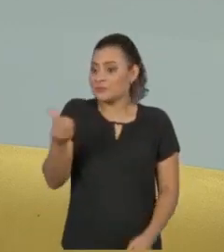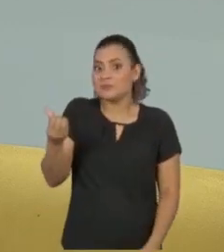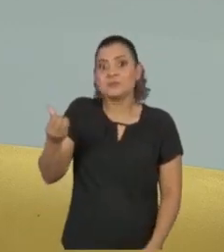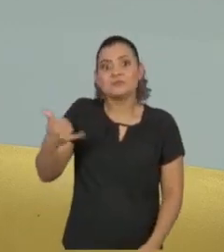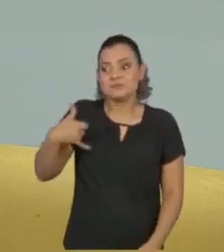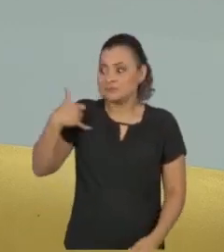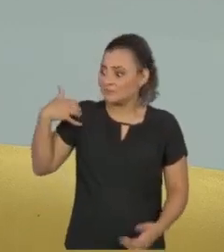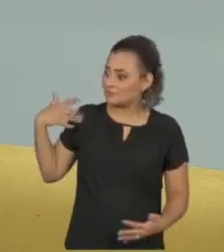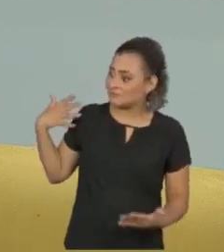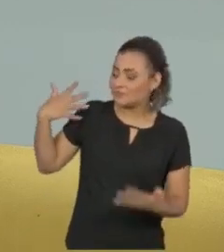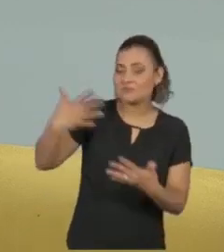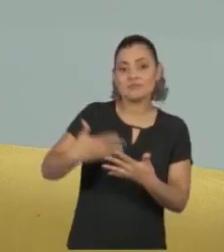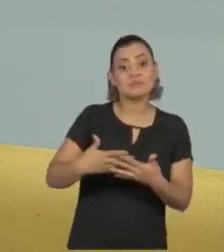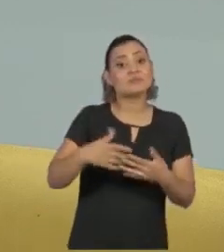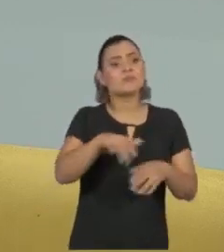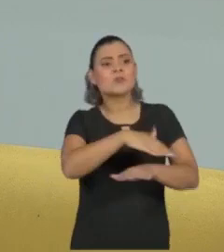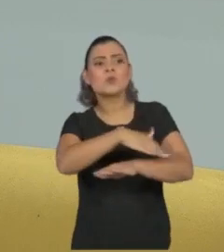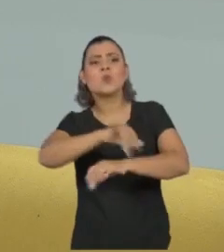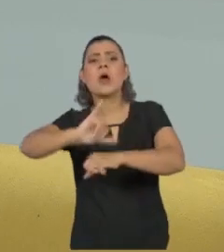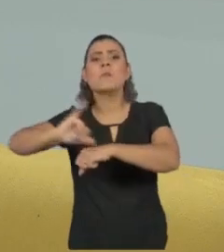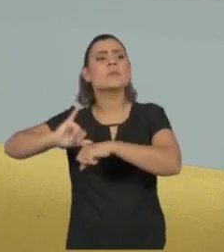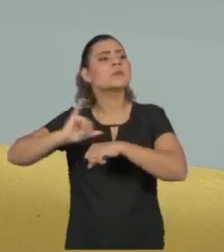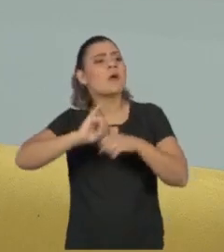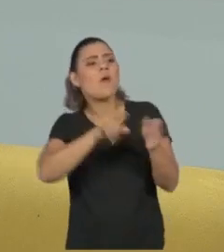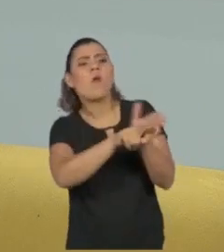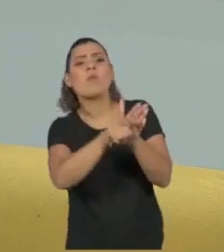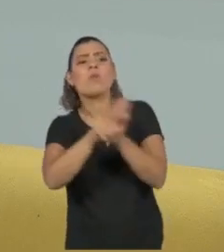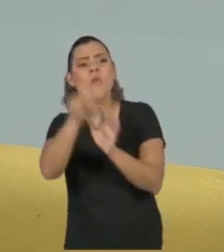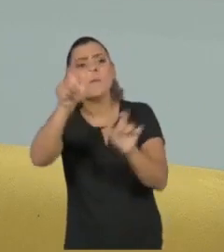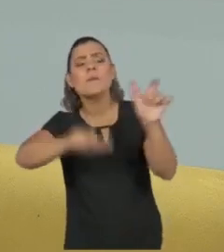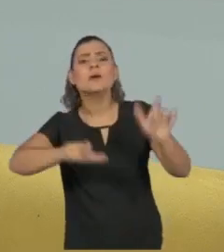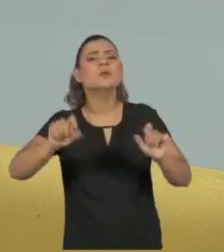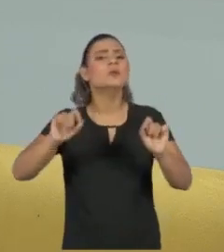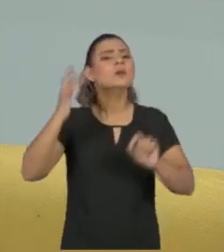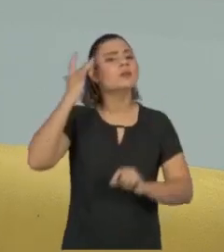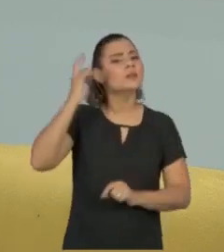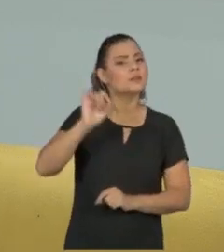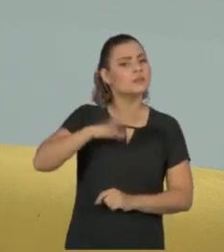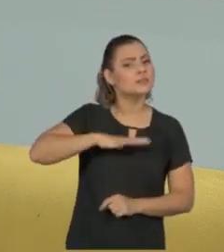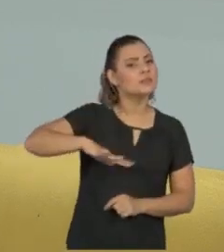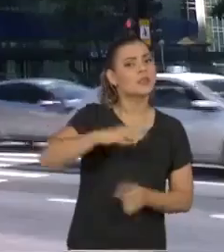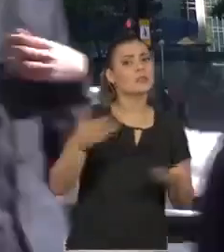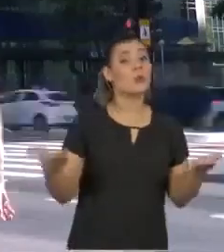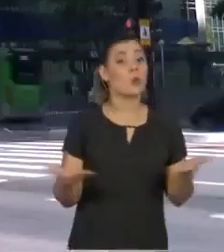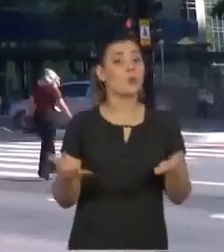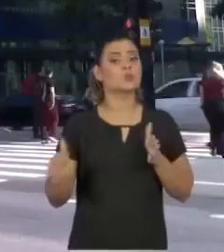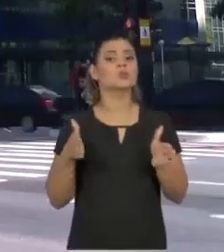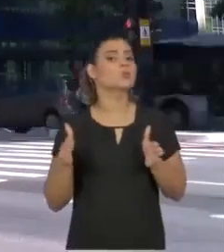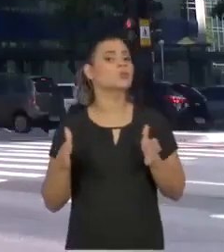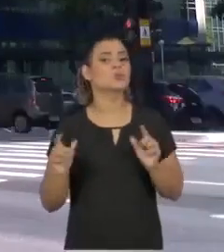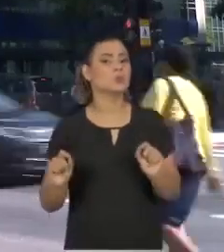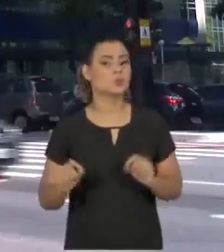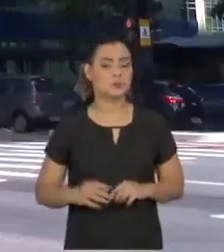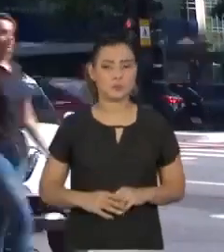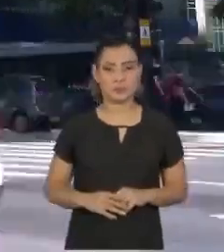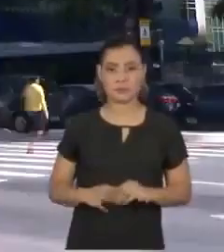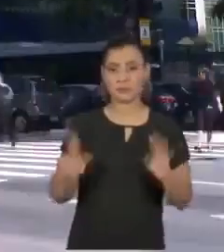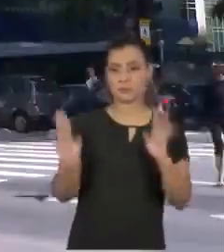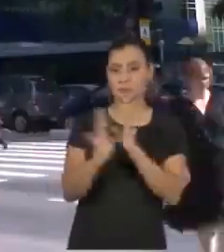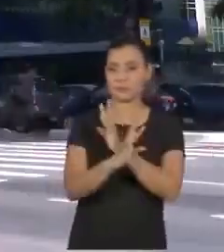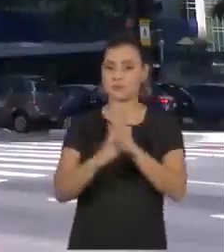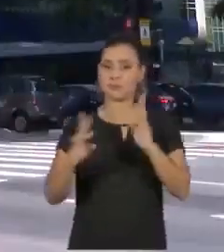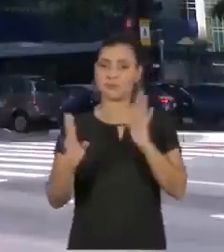anos, nós fomos às ruas da capital para saber o que as pessoas acham da cidade hoje. Entre os